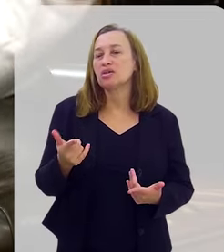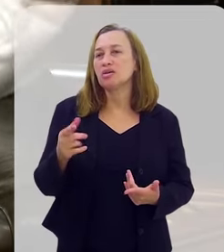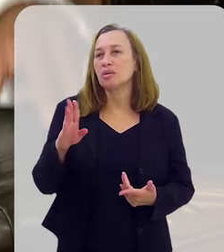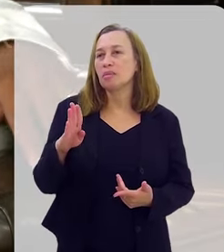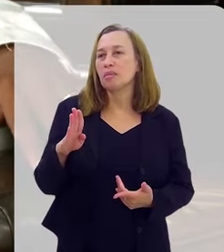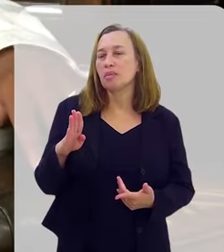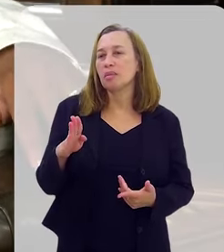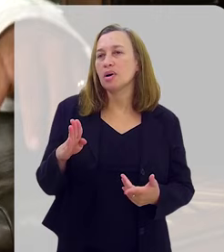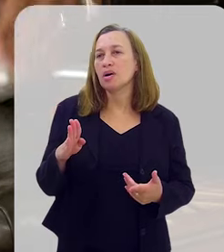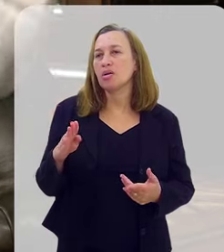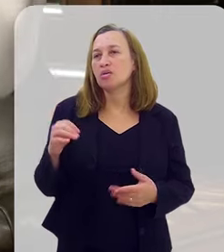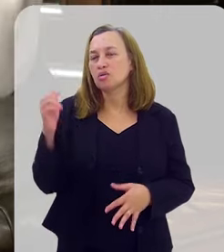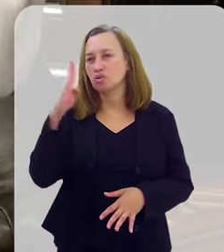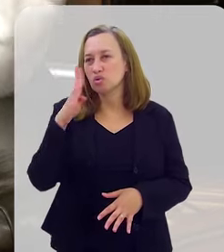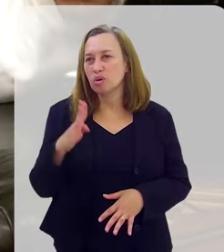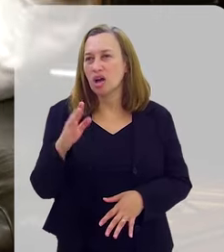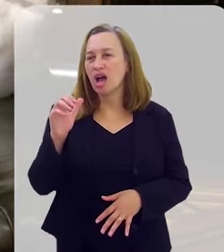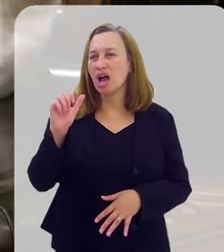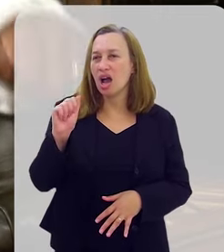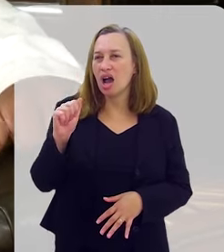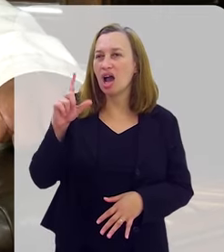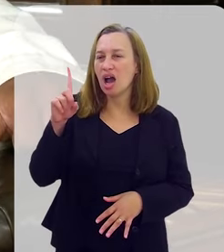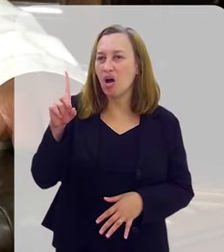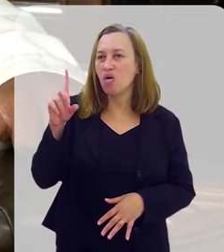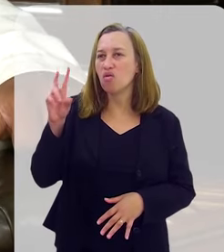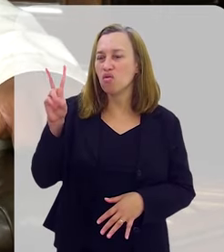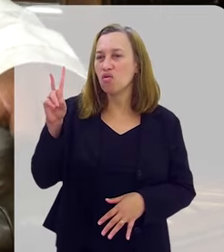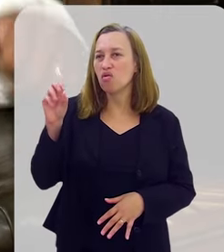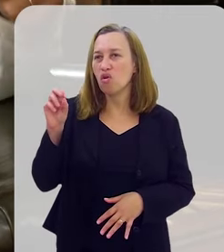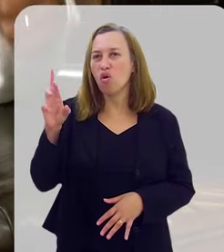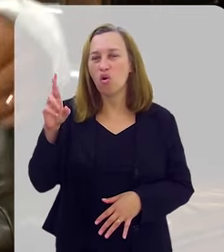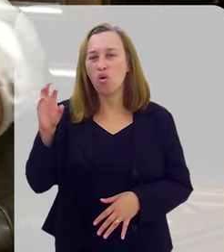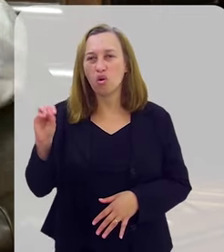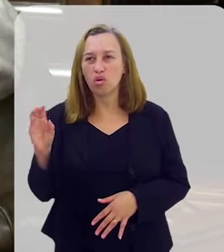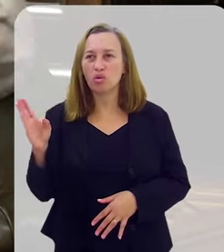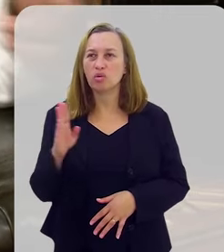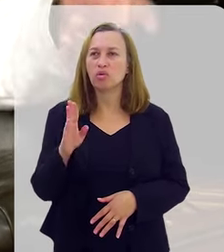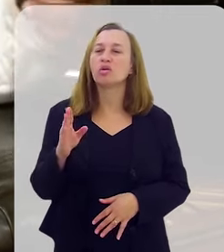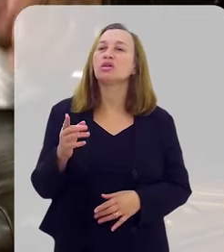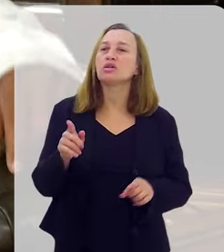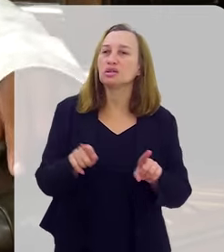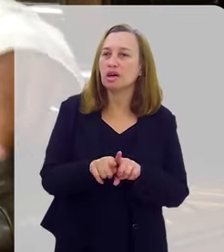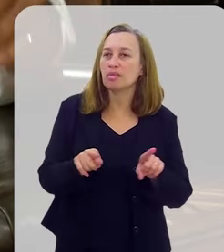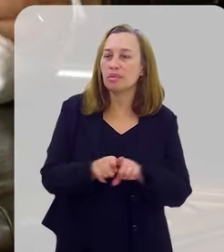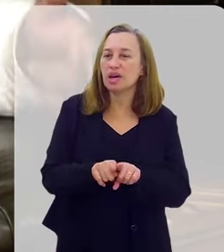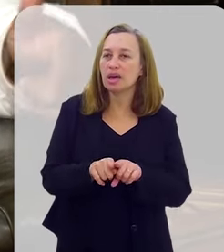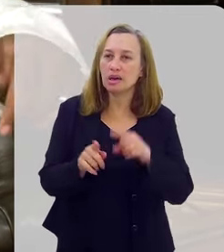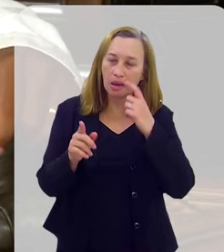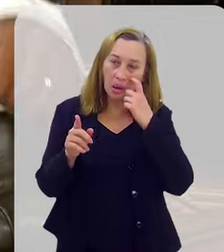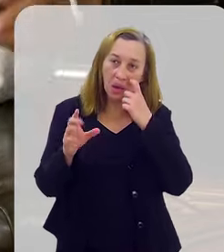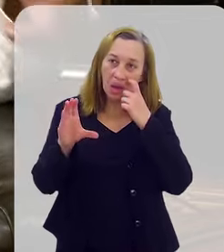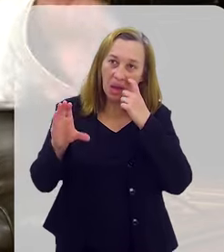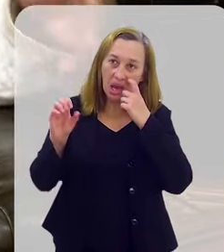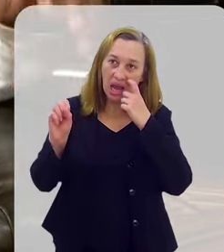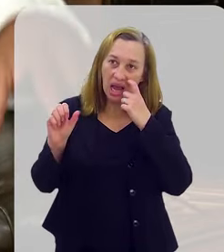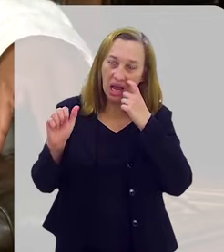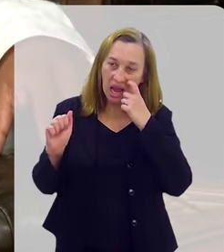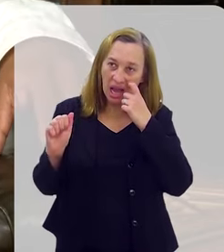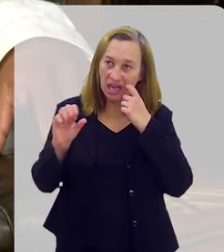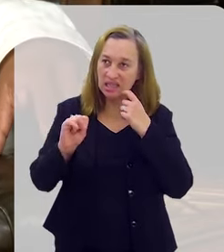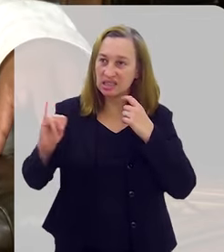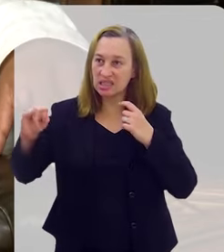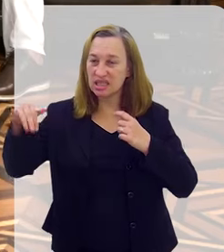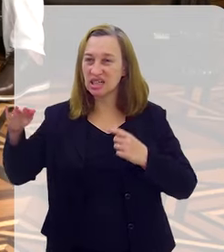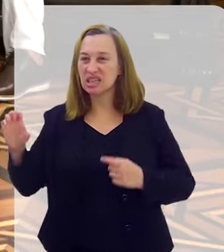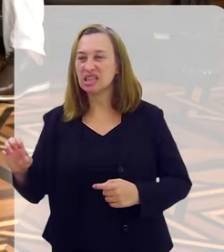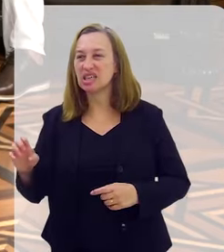no Brasil, grande Álvaro Tito. Álvaro Aí Tito. Aí eu também ouvia muito pentecostal, como Cassiane, Rose Nascimento.